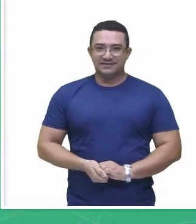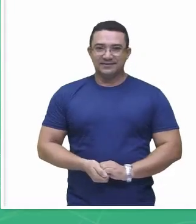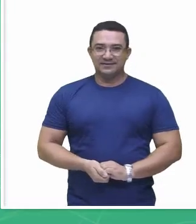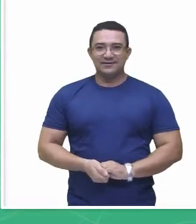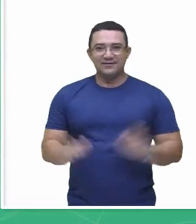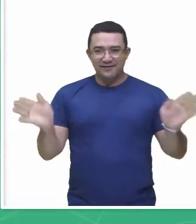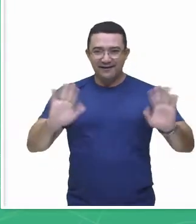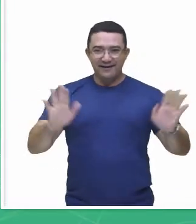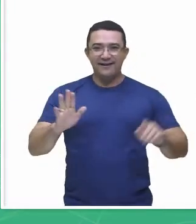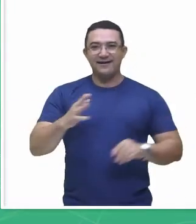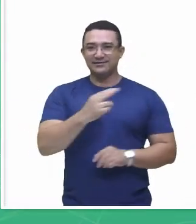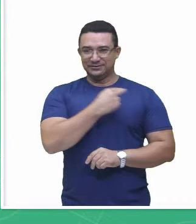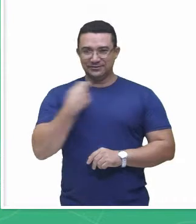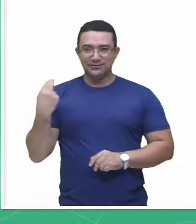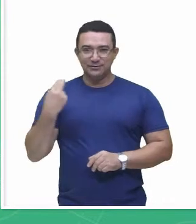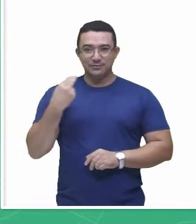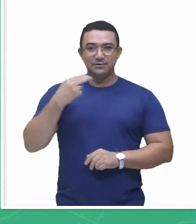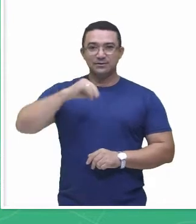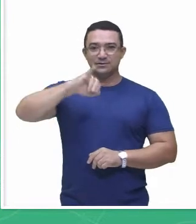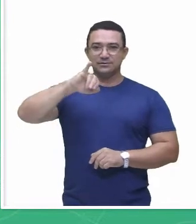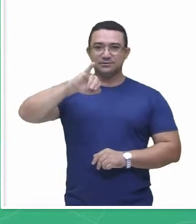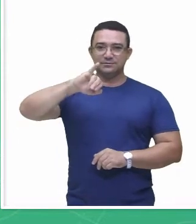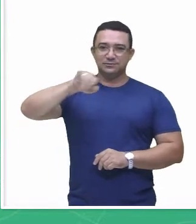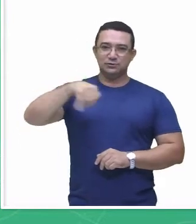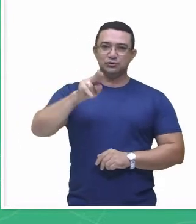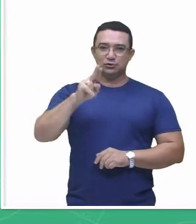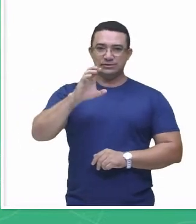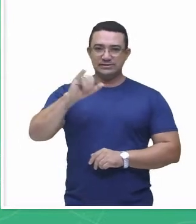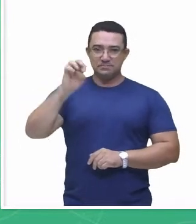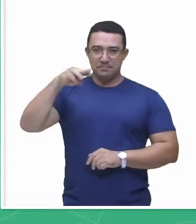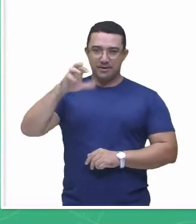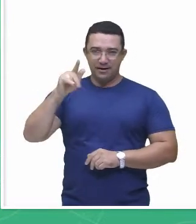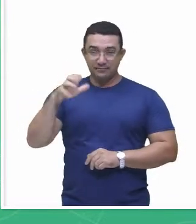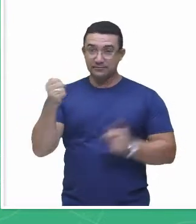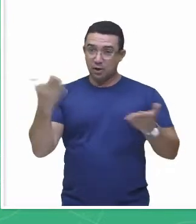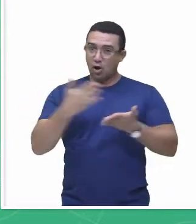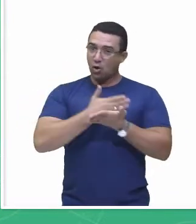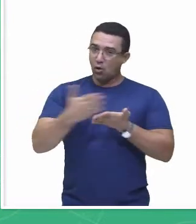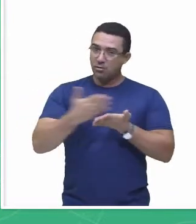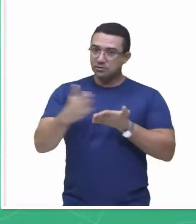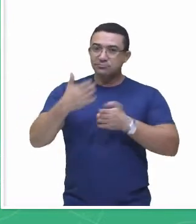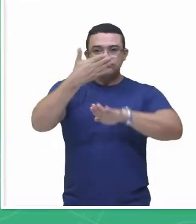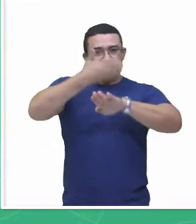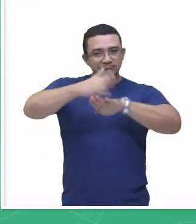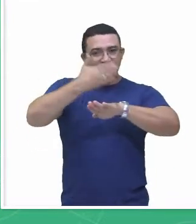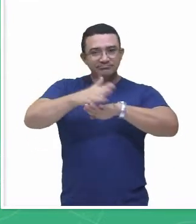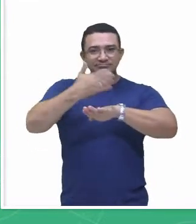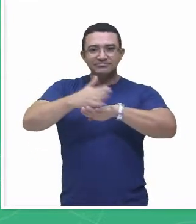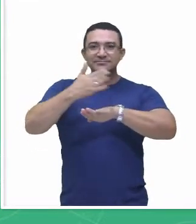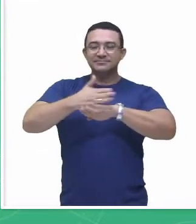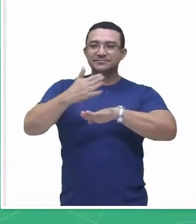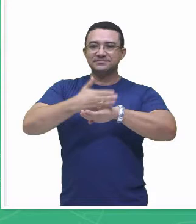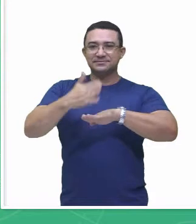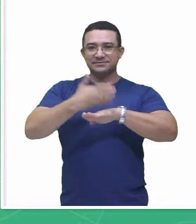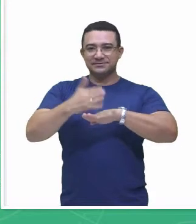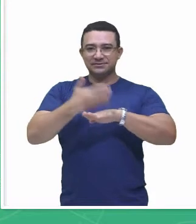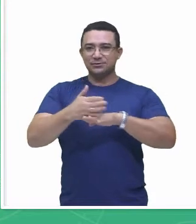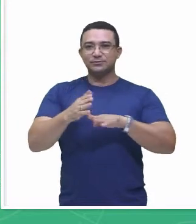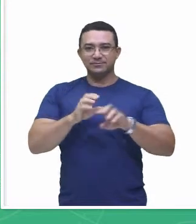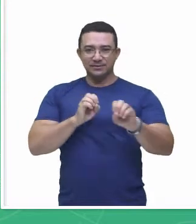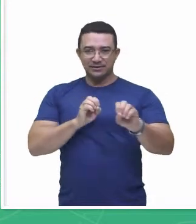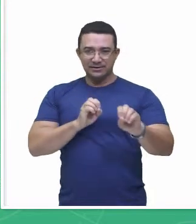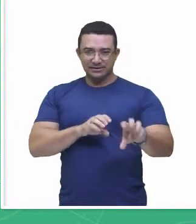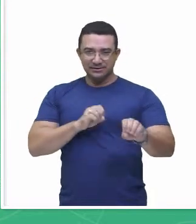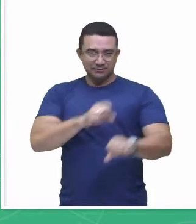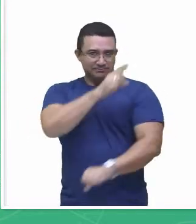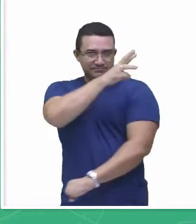eu sou a professora Jucimara Brito e agora nós iremos iniciar o Exercitando da 10ª etapa Ensino Médio.